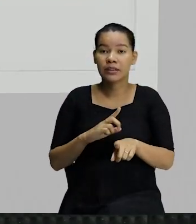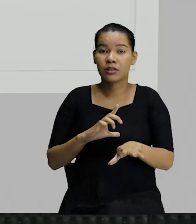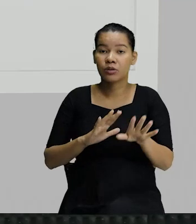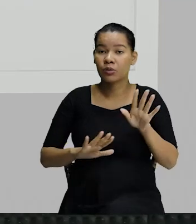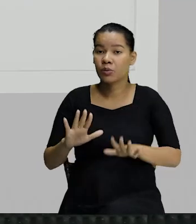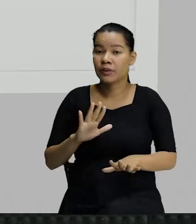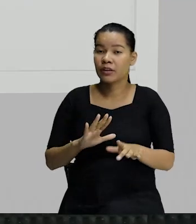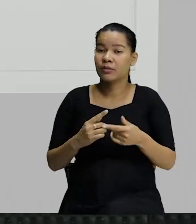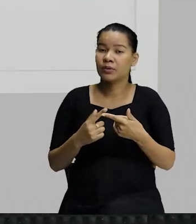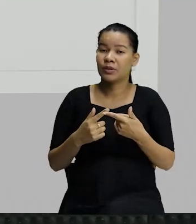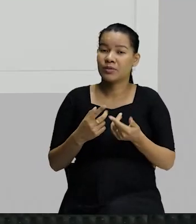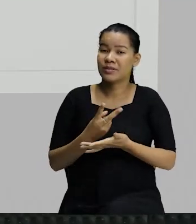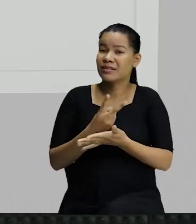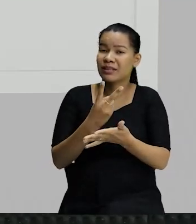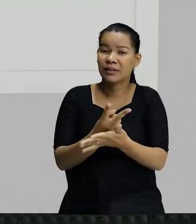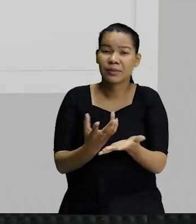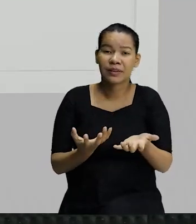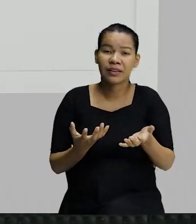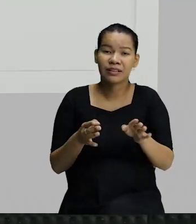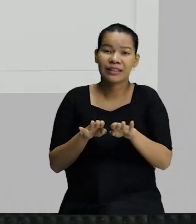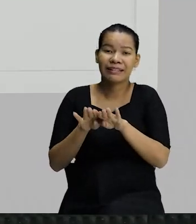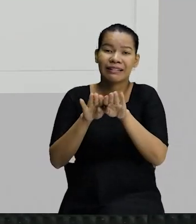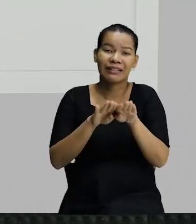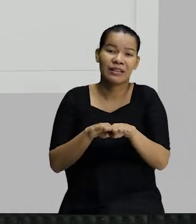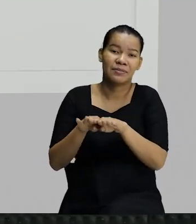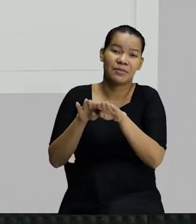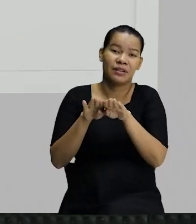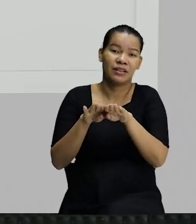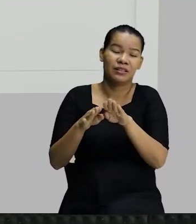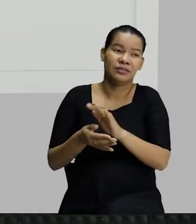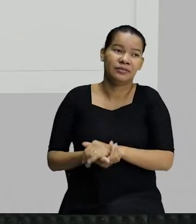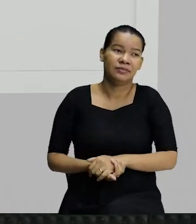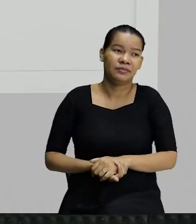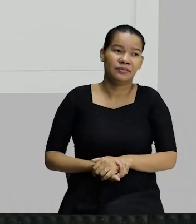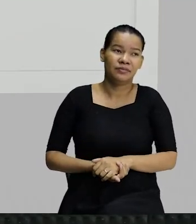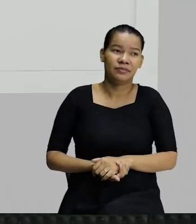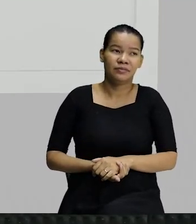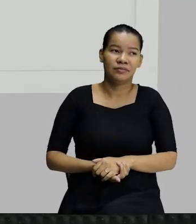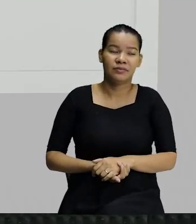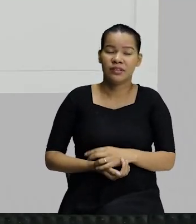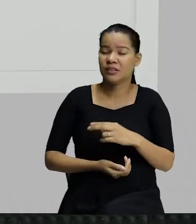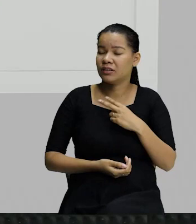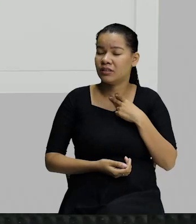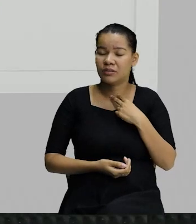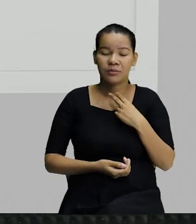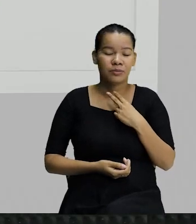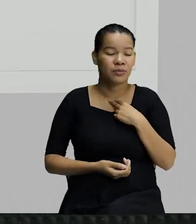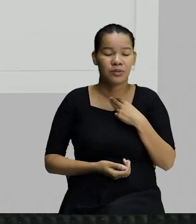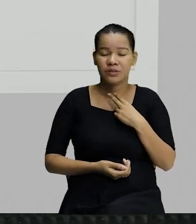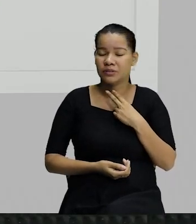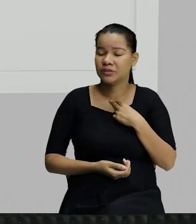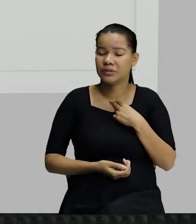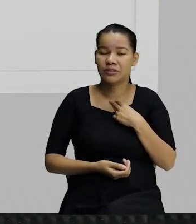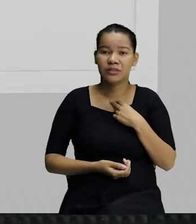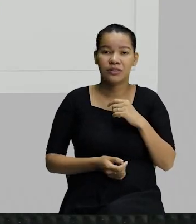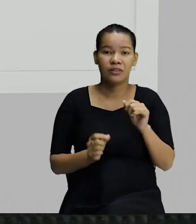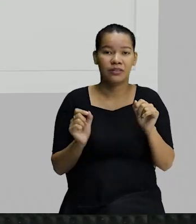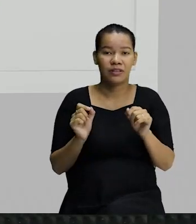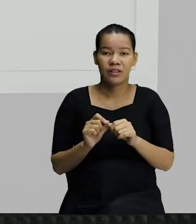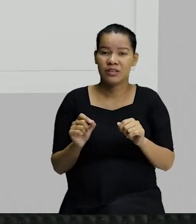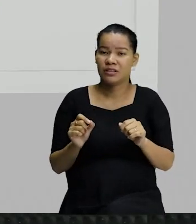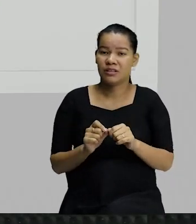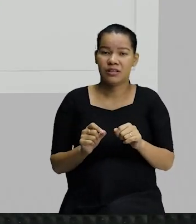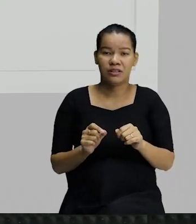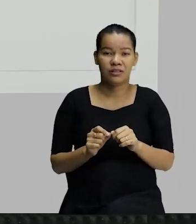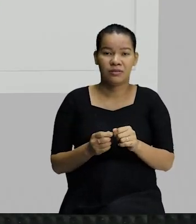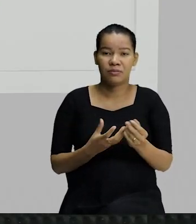eu vou buscar sempre equilibrar, vou buscar sempre o equilíbrio. Eu não posso fazer muito